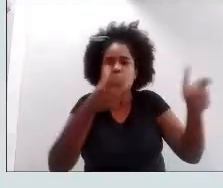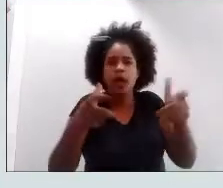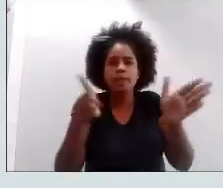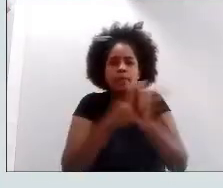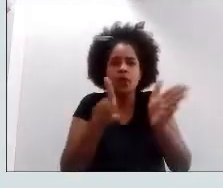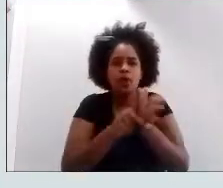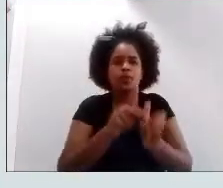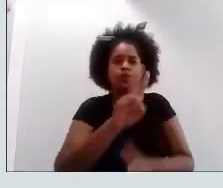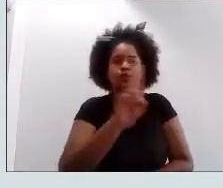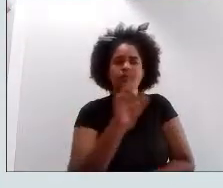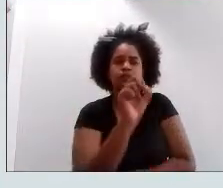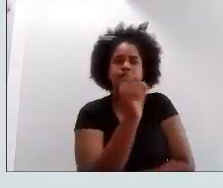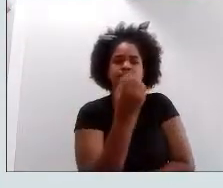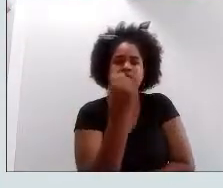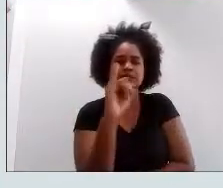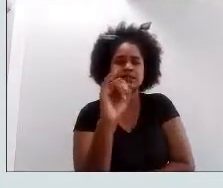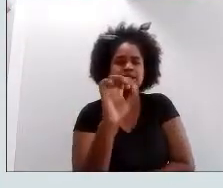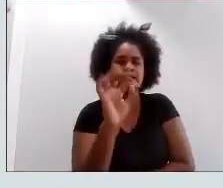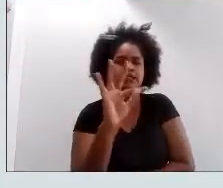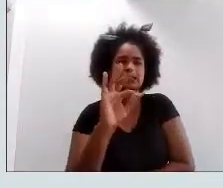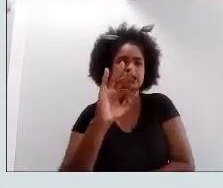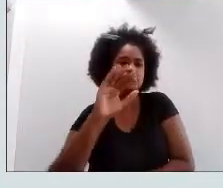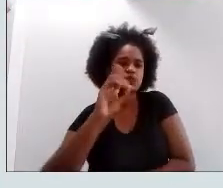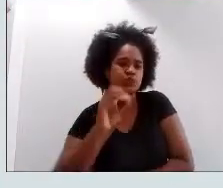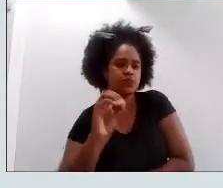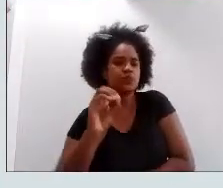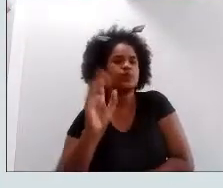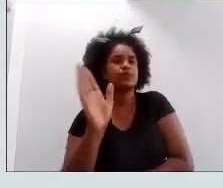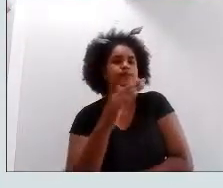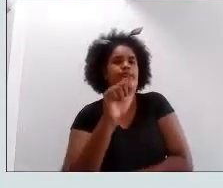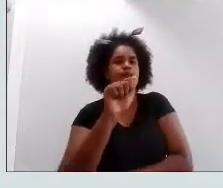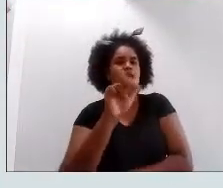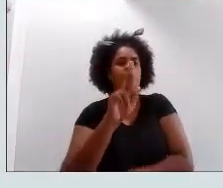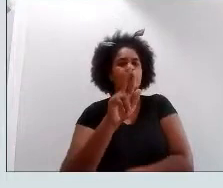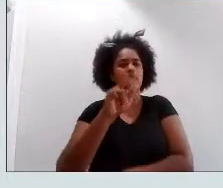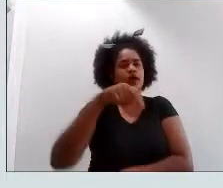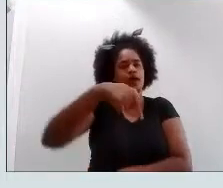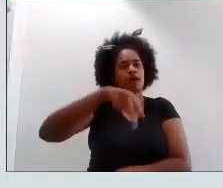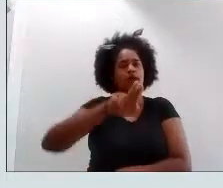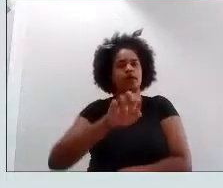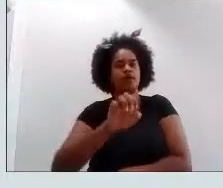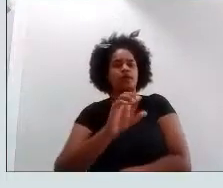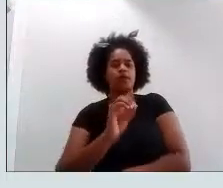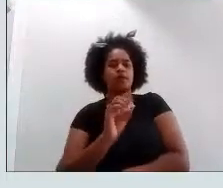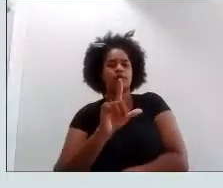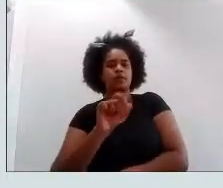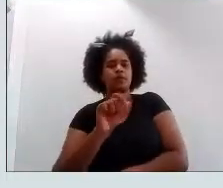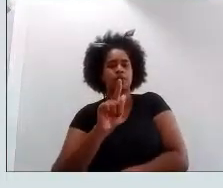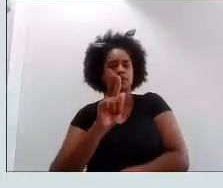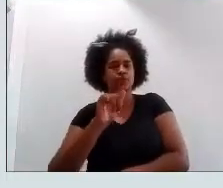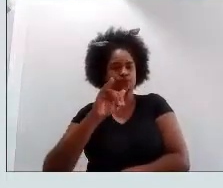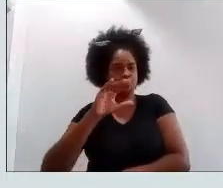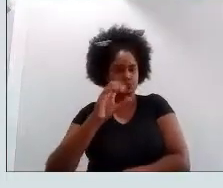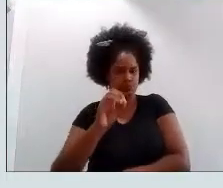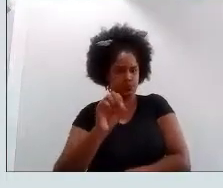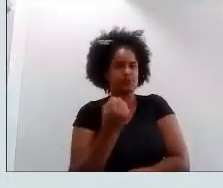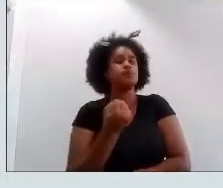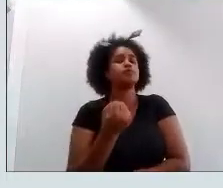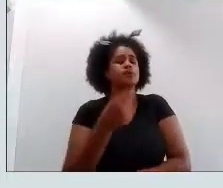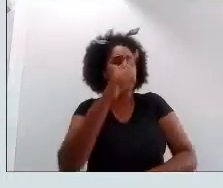partir desses materiais que são encontrados, o que é que acontece?